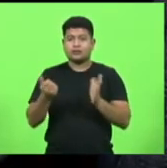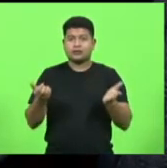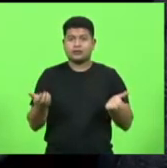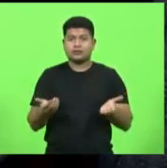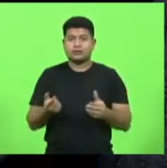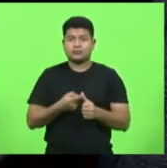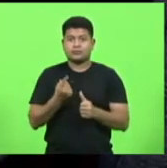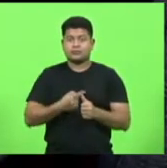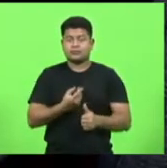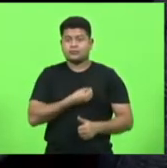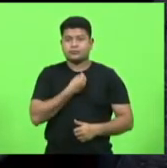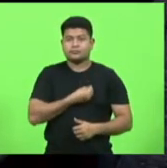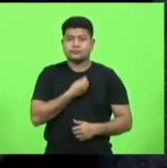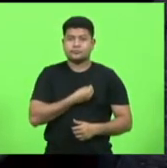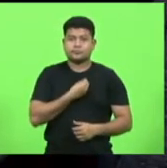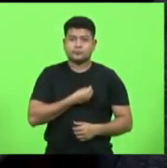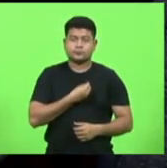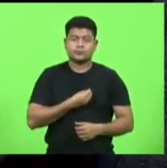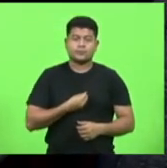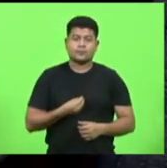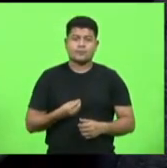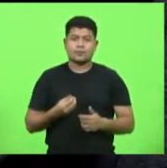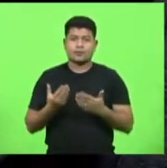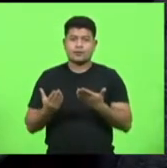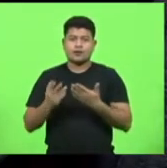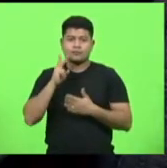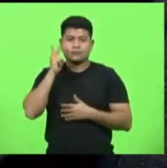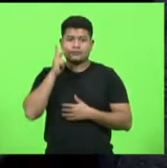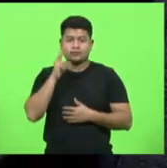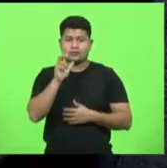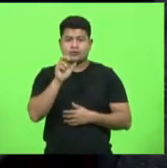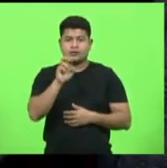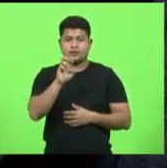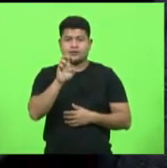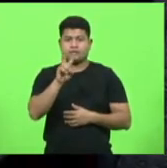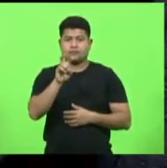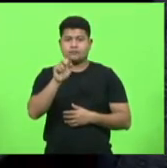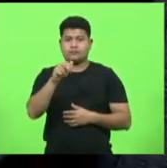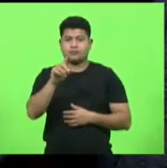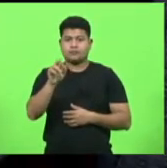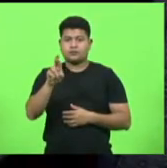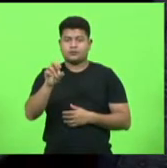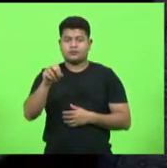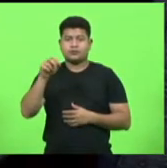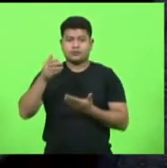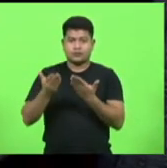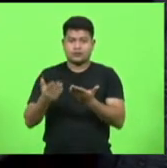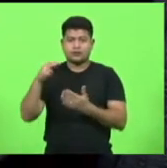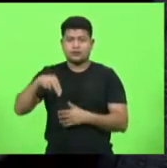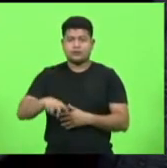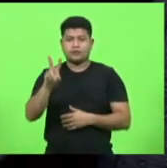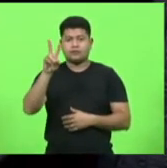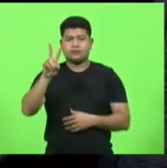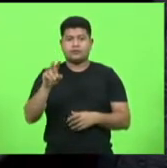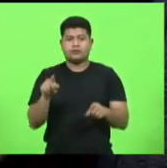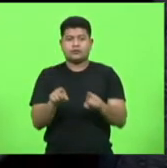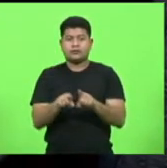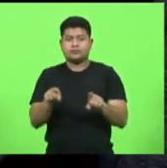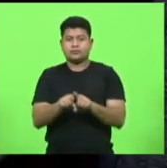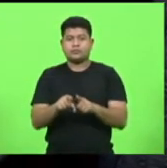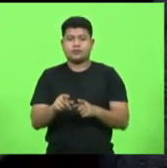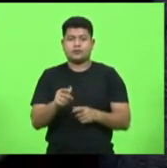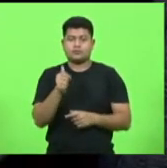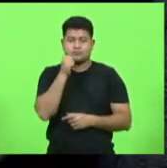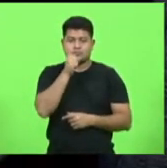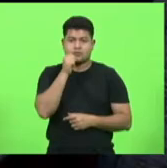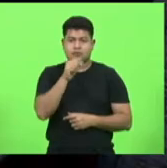a presença nessa casa do vereador Evandro Gava, de Nova Veneza, também da vereadora Elizabeth, de Nova